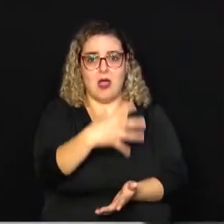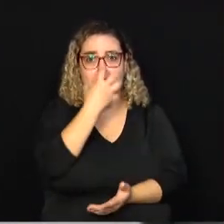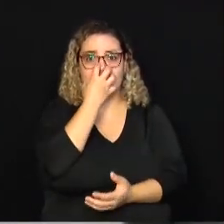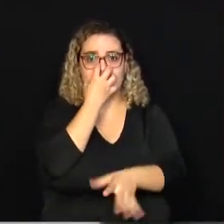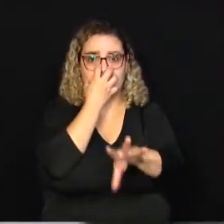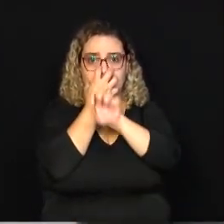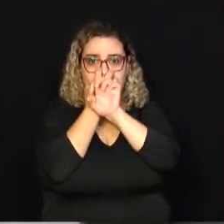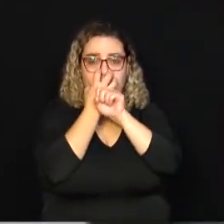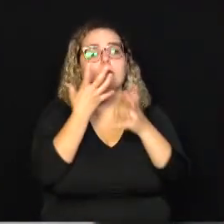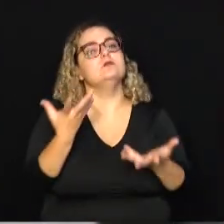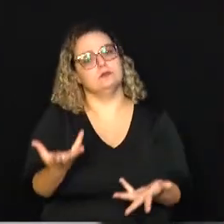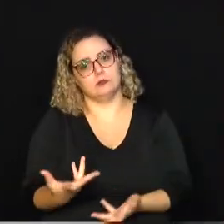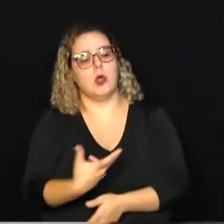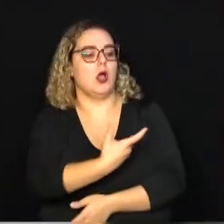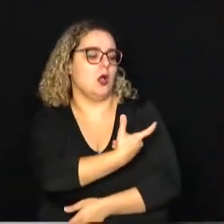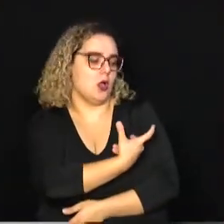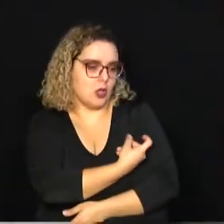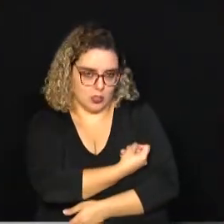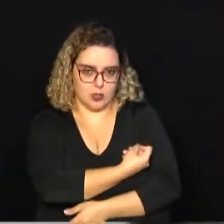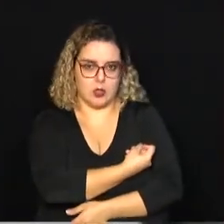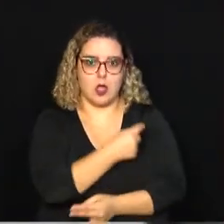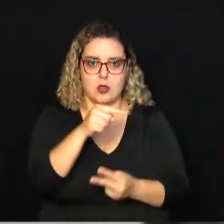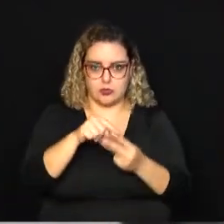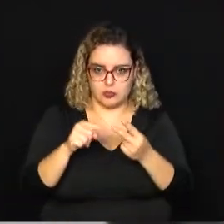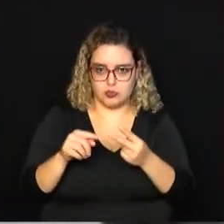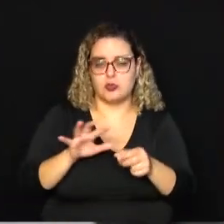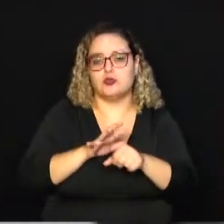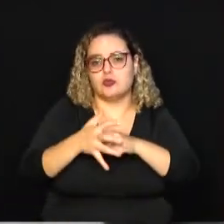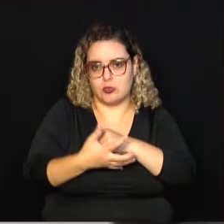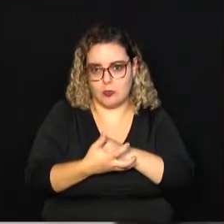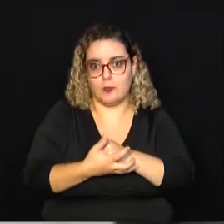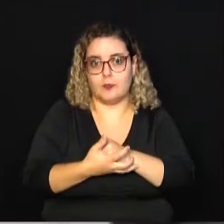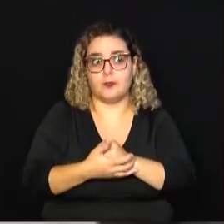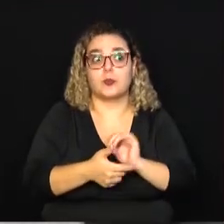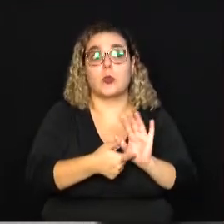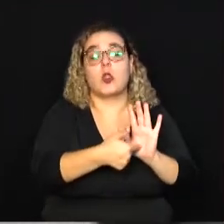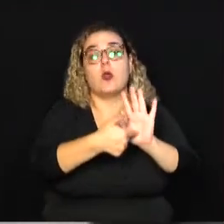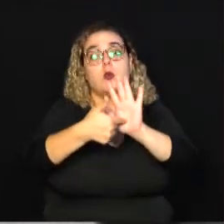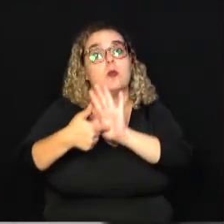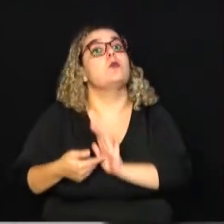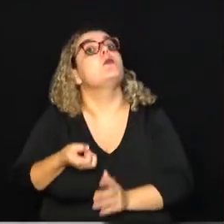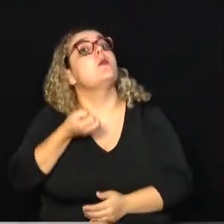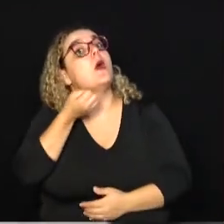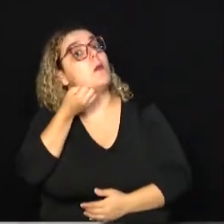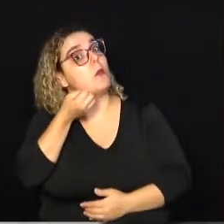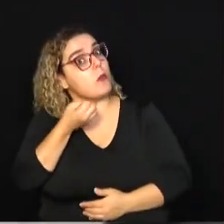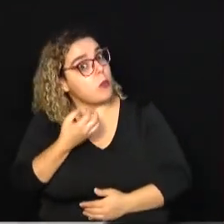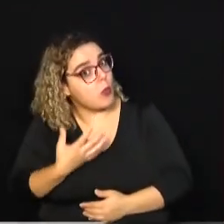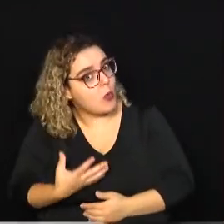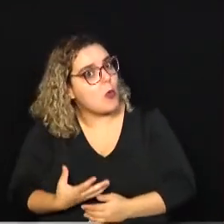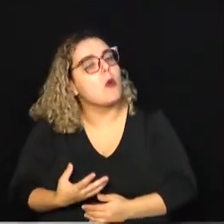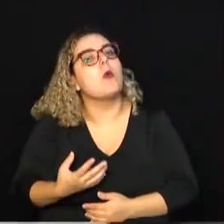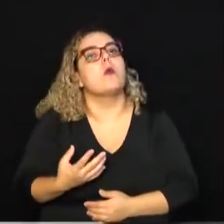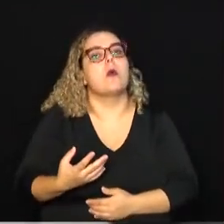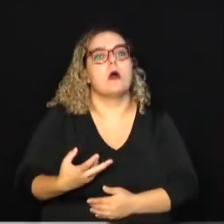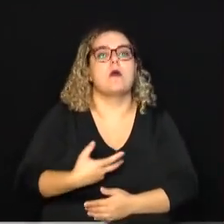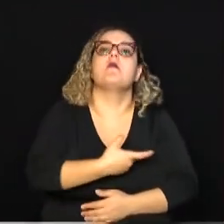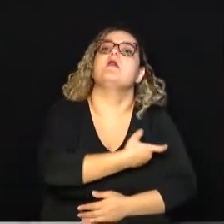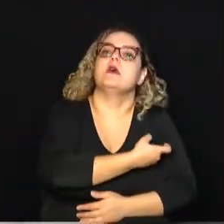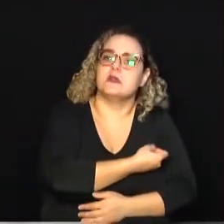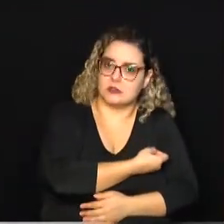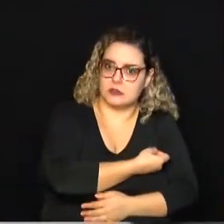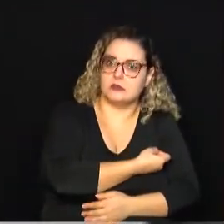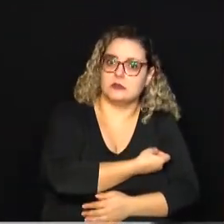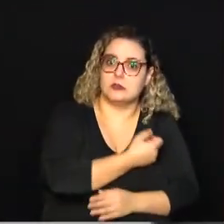a Coronavac quanto a vacina da AstraZeneca demonstraram uma boa eficácia para prevenir casos, superior a